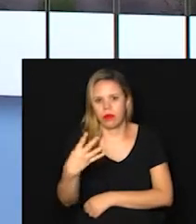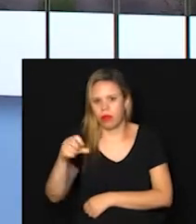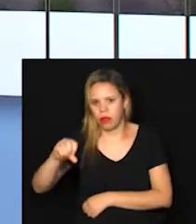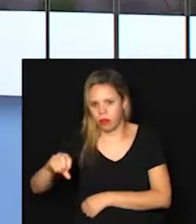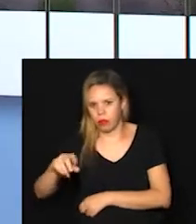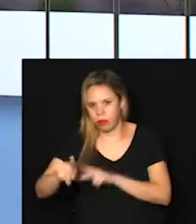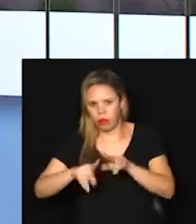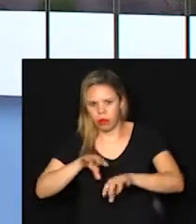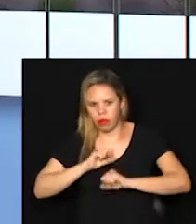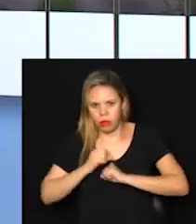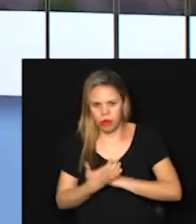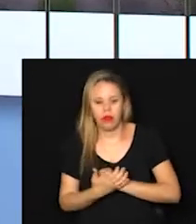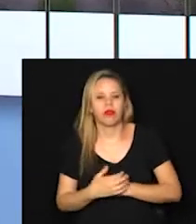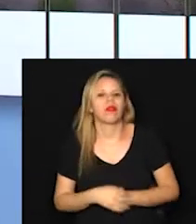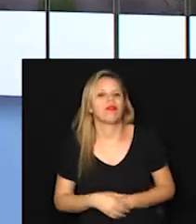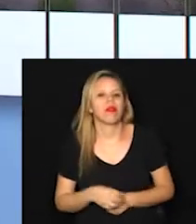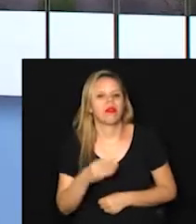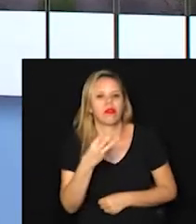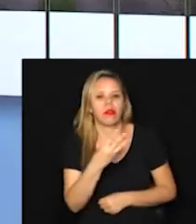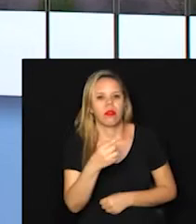893.349 casos e